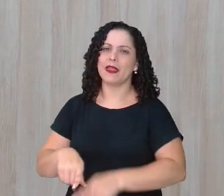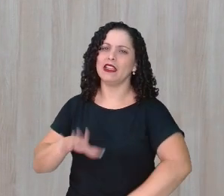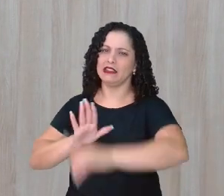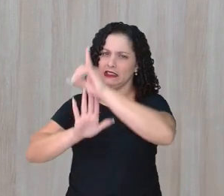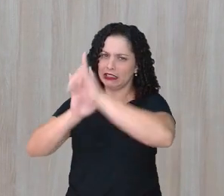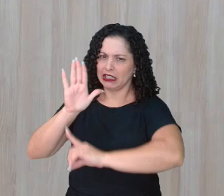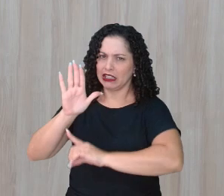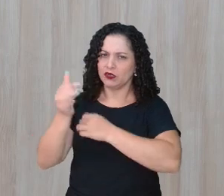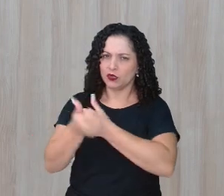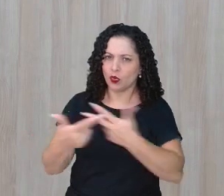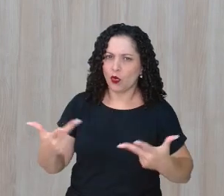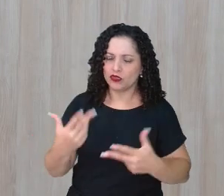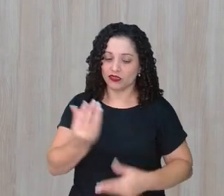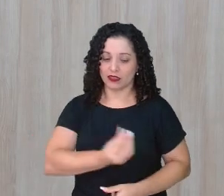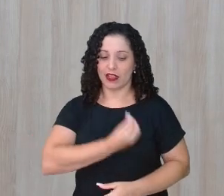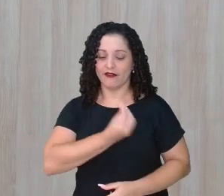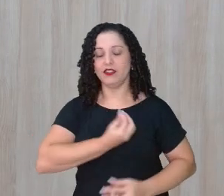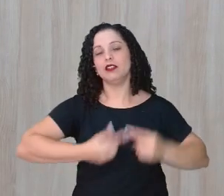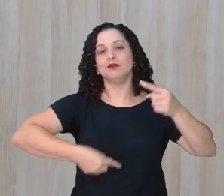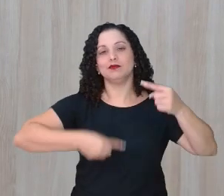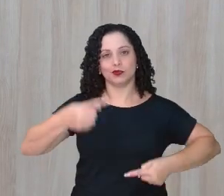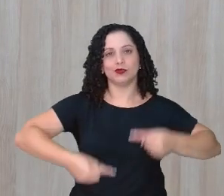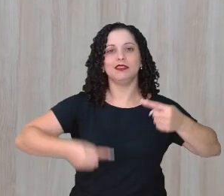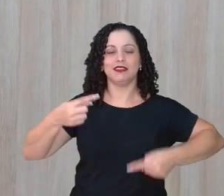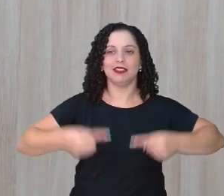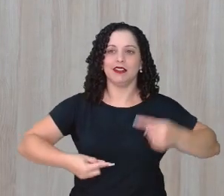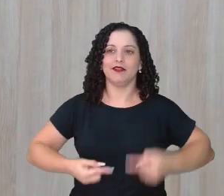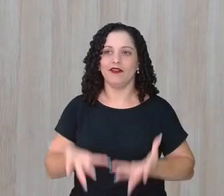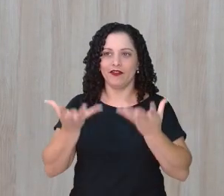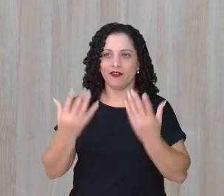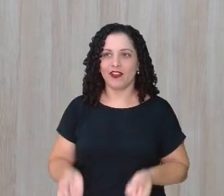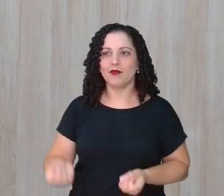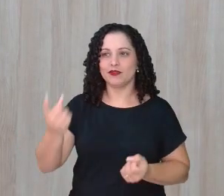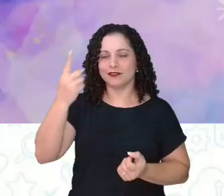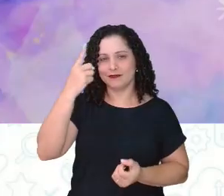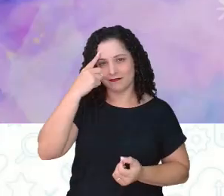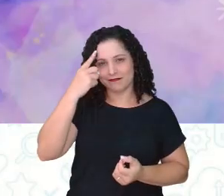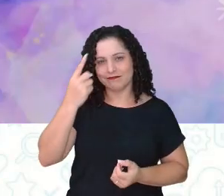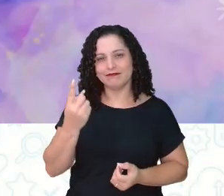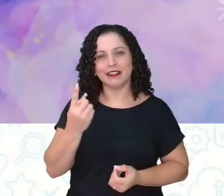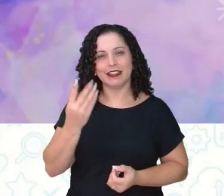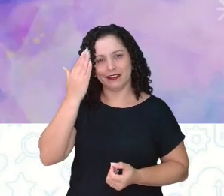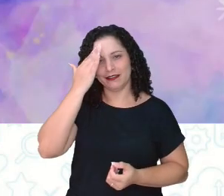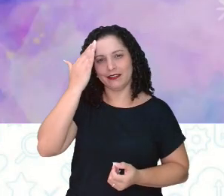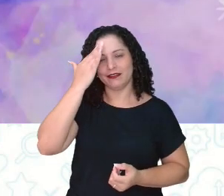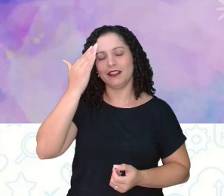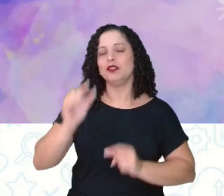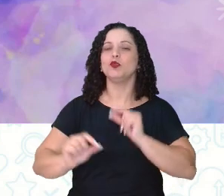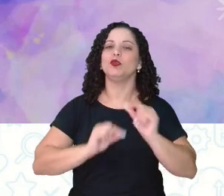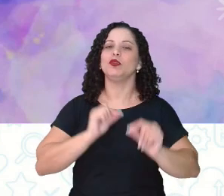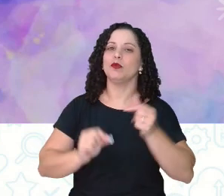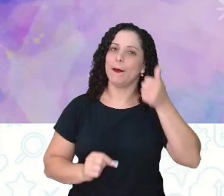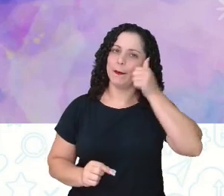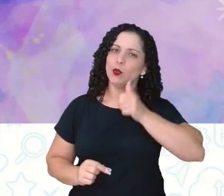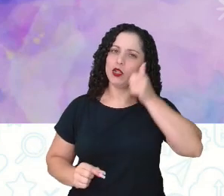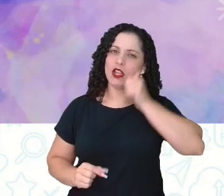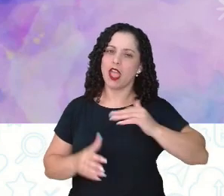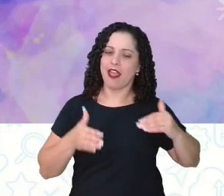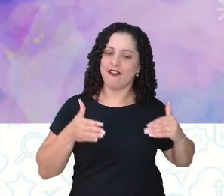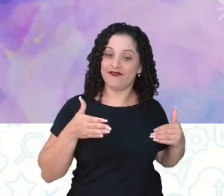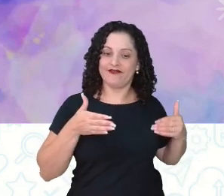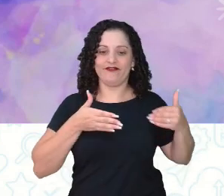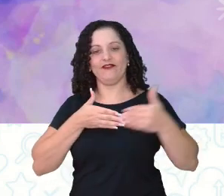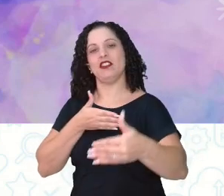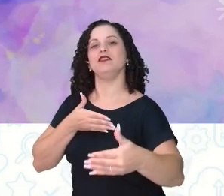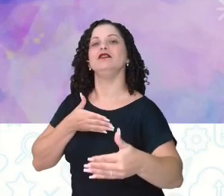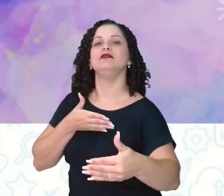vida pública, política. Certo? Então vamos entender aí, olha, uma vanguardista, uma mulher que estava à frente, mais avançada